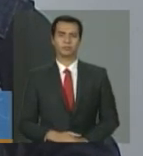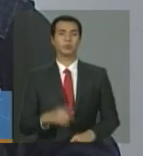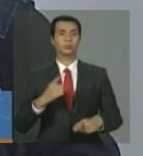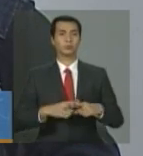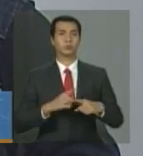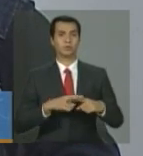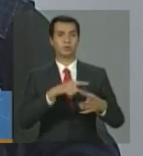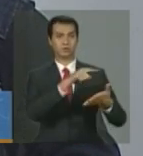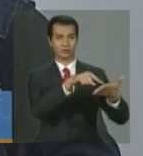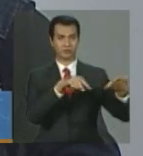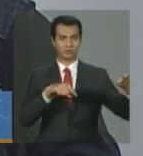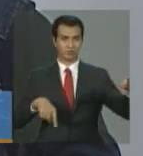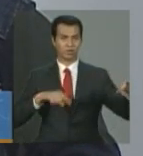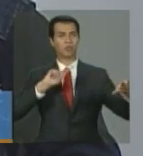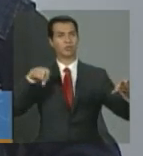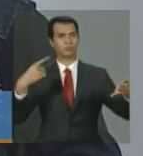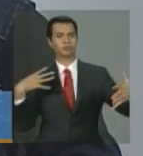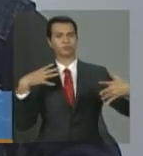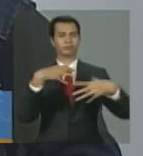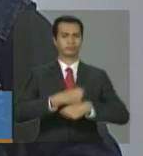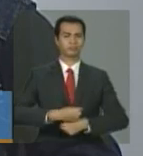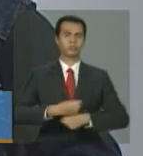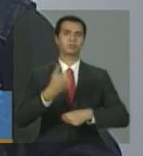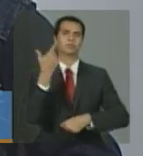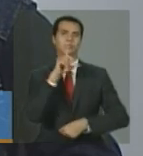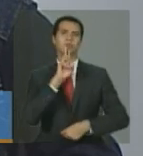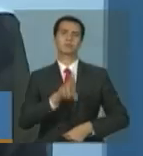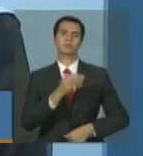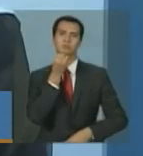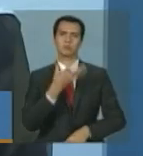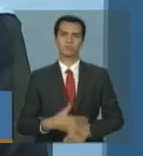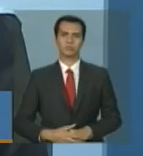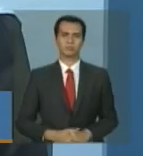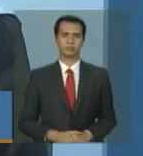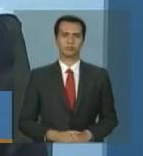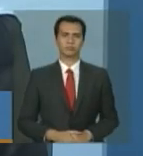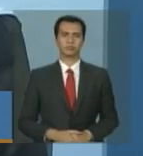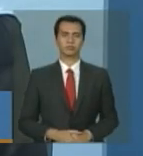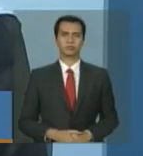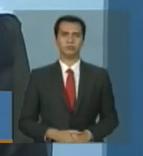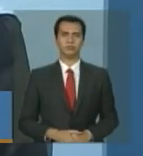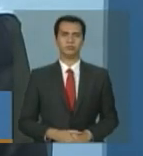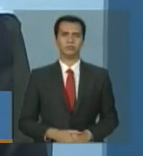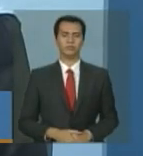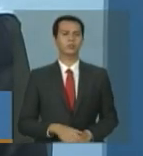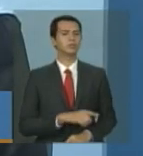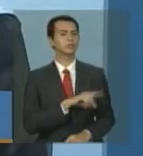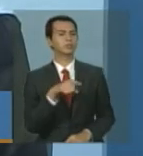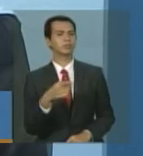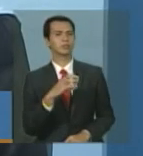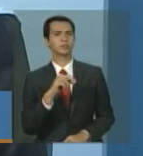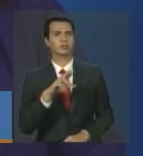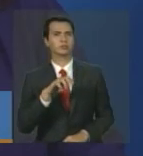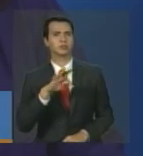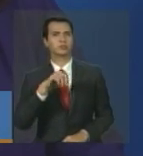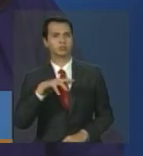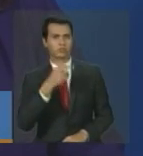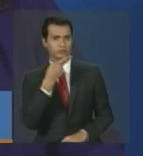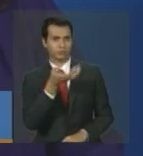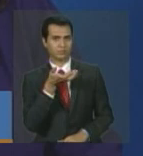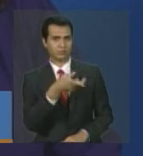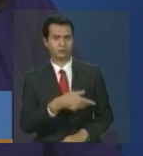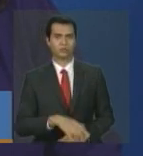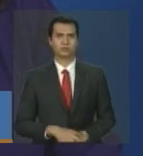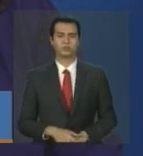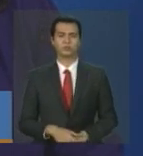resultado que a gente precisa consenso eu quero fazer alguma observação Cristina assim é duas observações rápidas